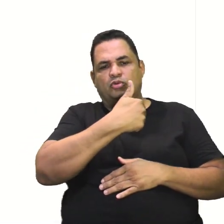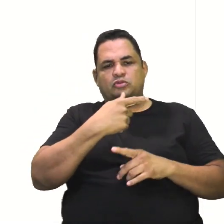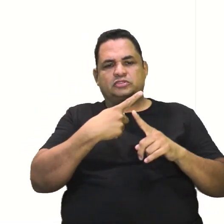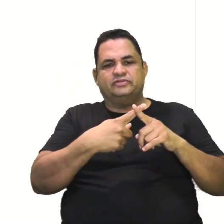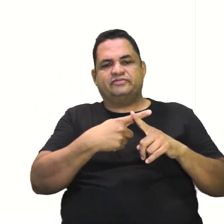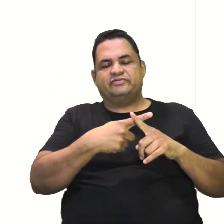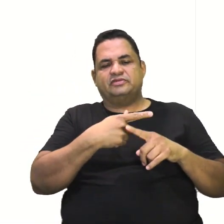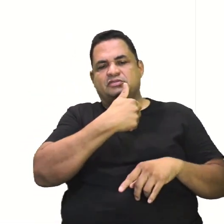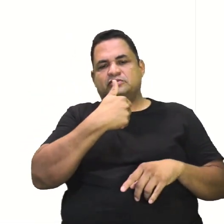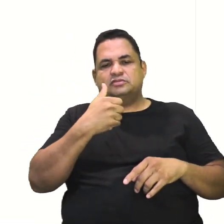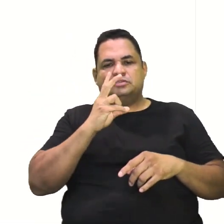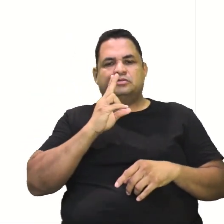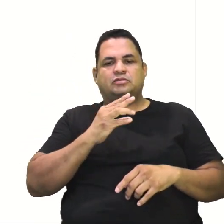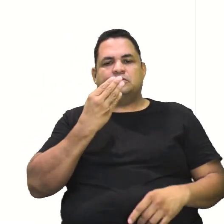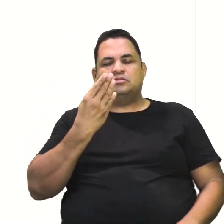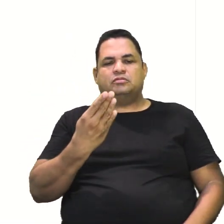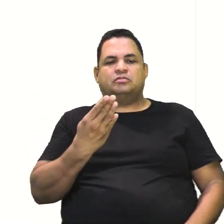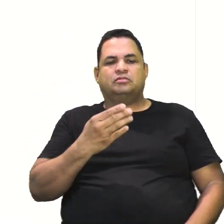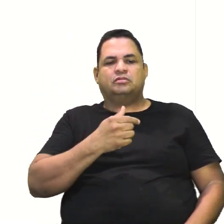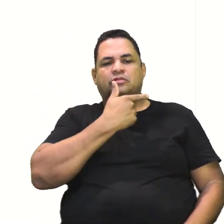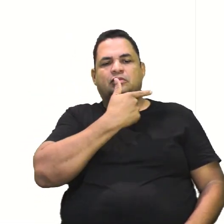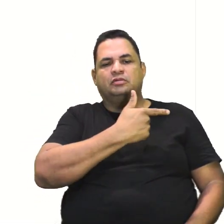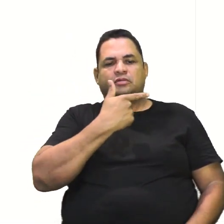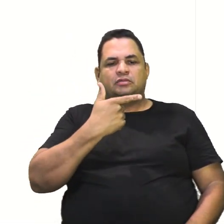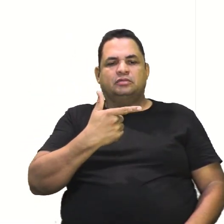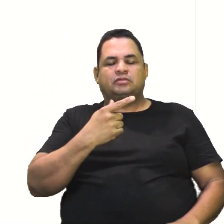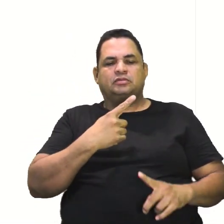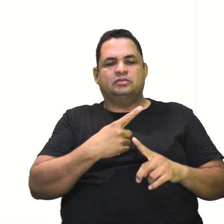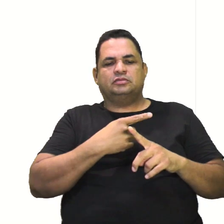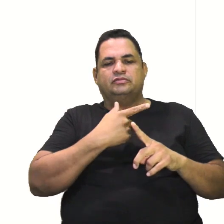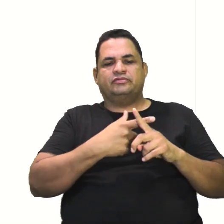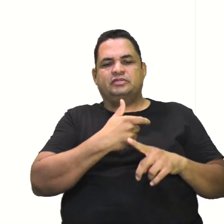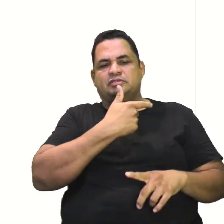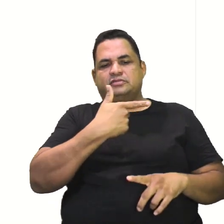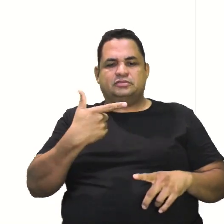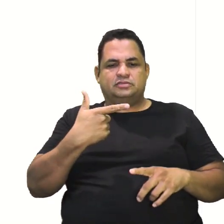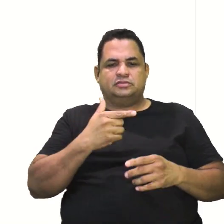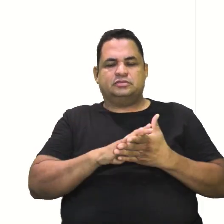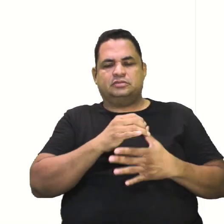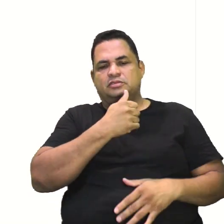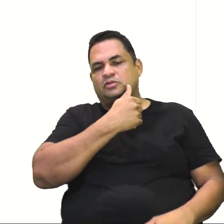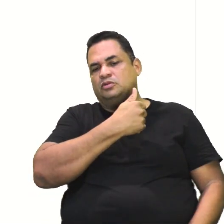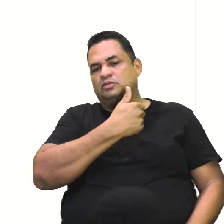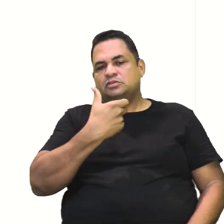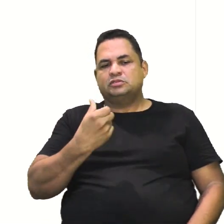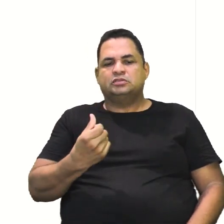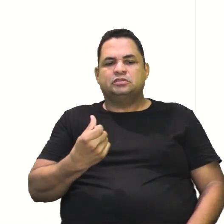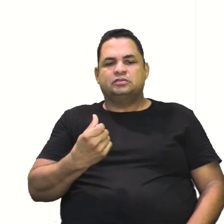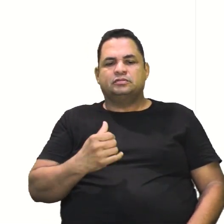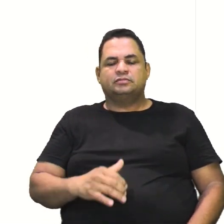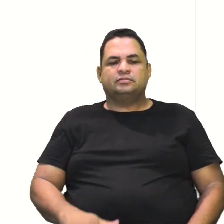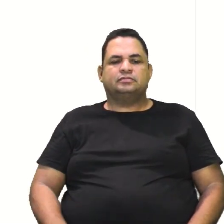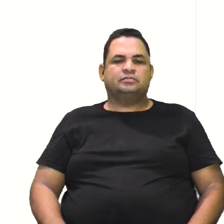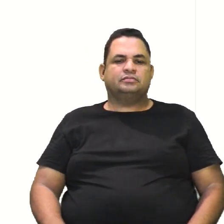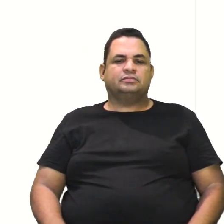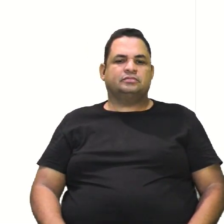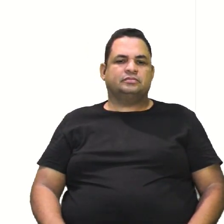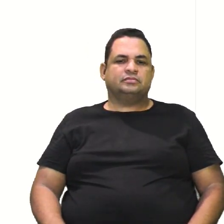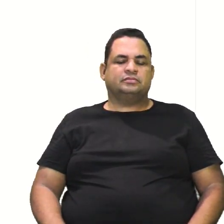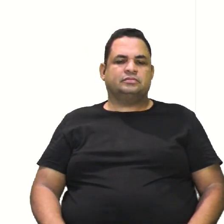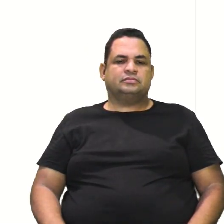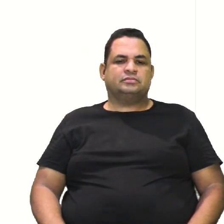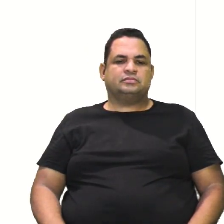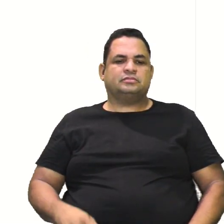11 é igual a 4. 22 vezes 22 é igual a 16. Tá fácil. E te faz